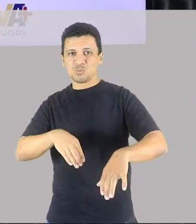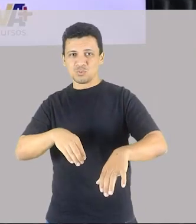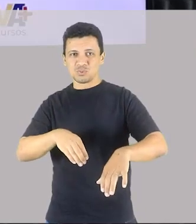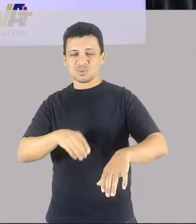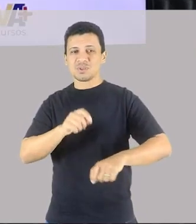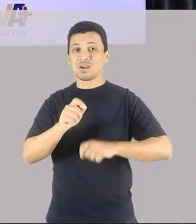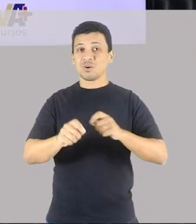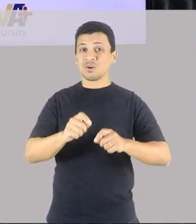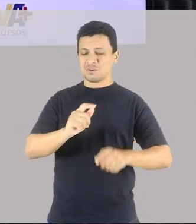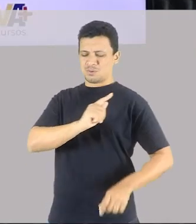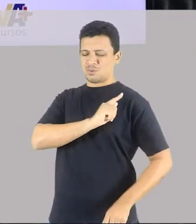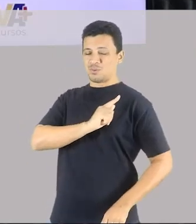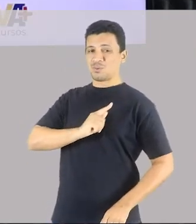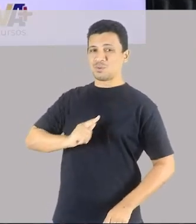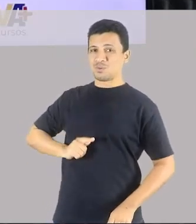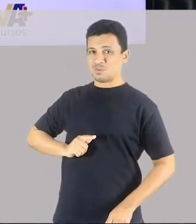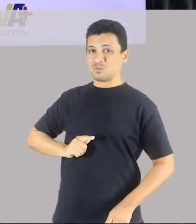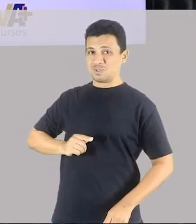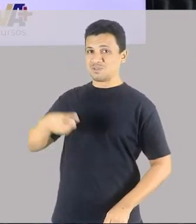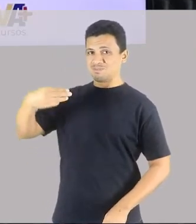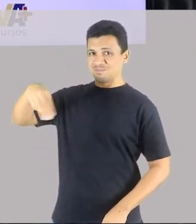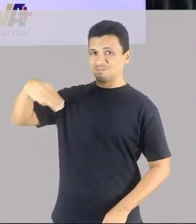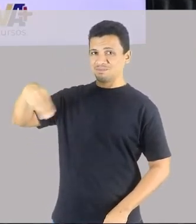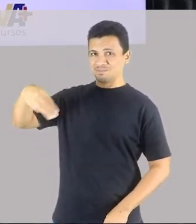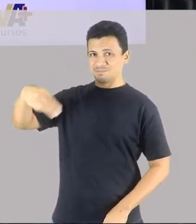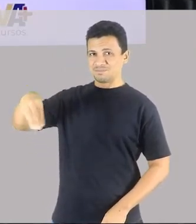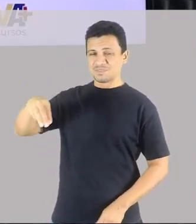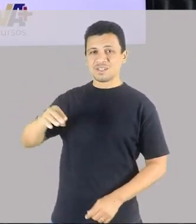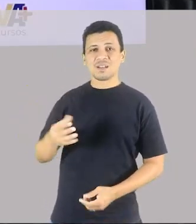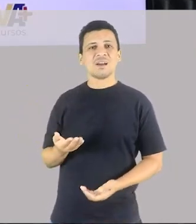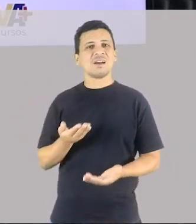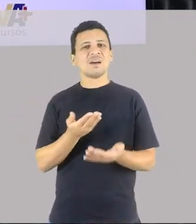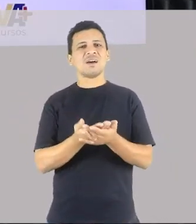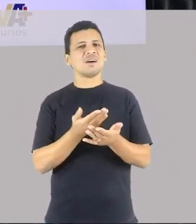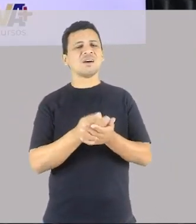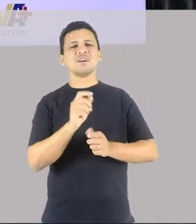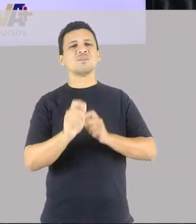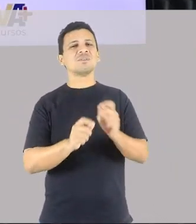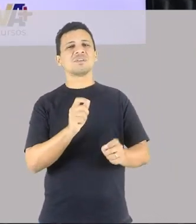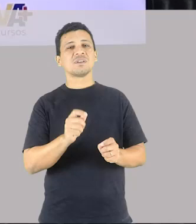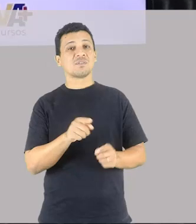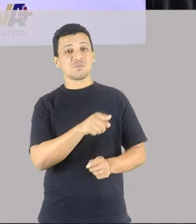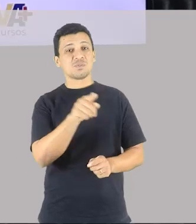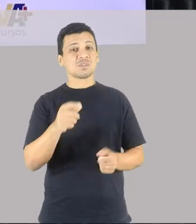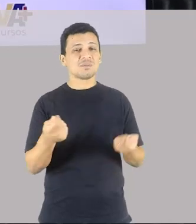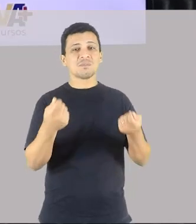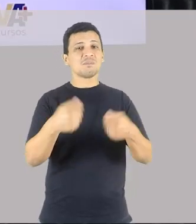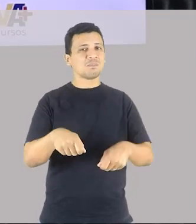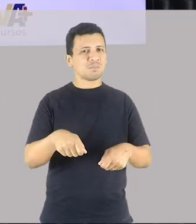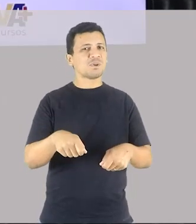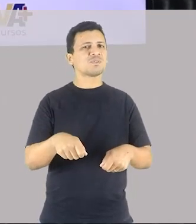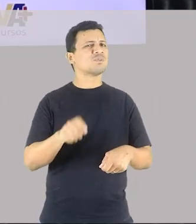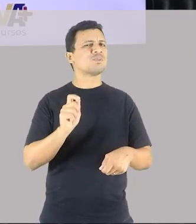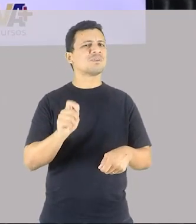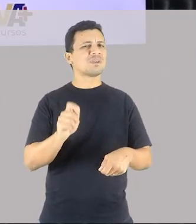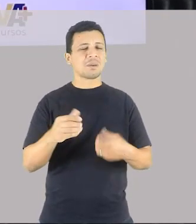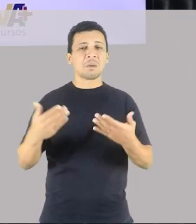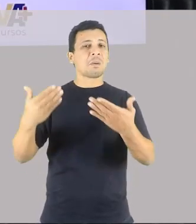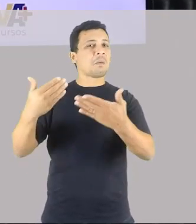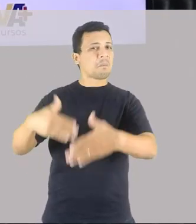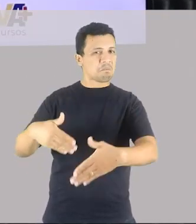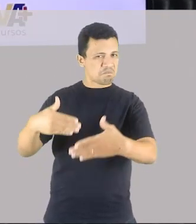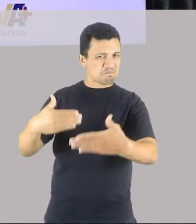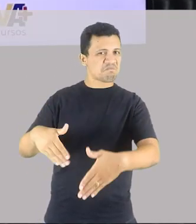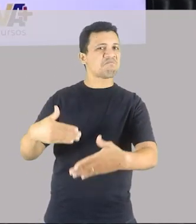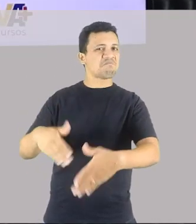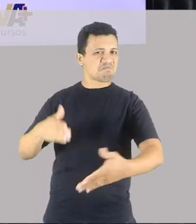do Governo do Estado do Maranhão, trazendo para você aulas para que você possa fazer uma prova e garantir a